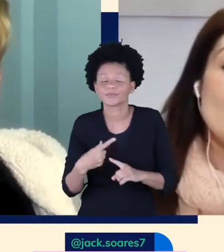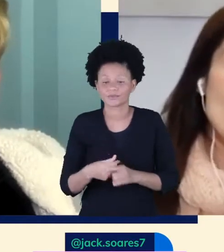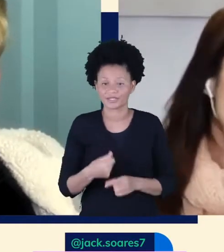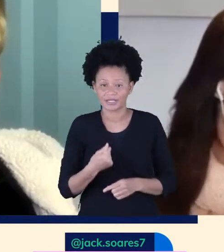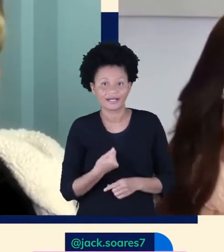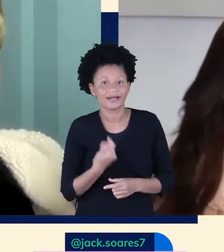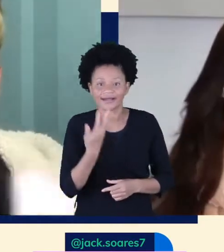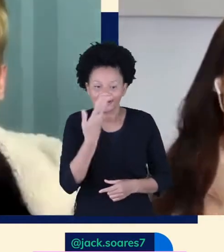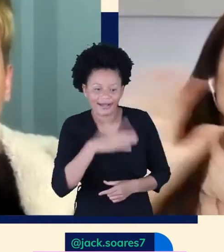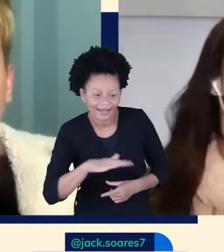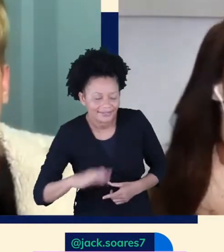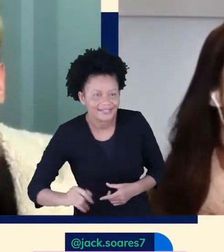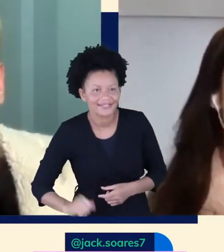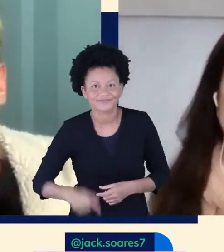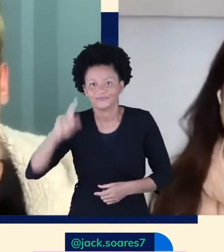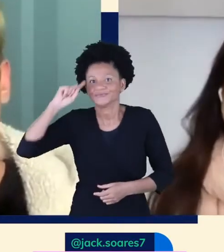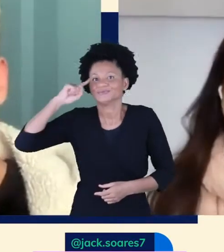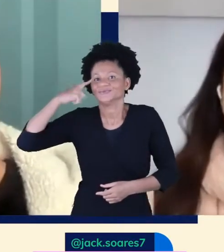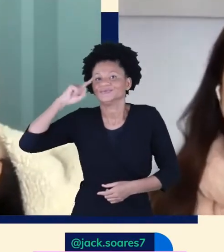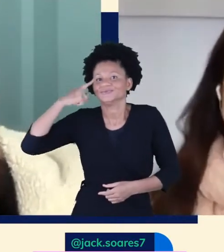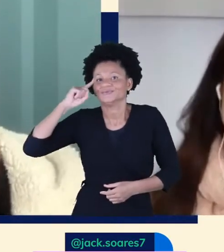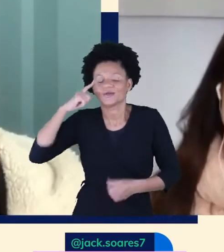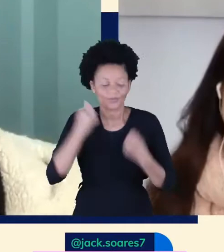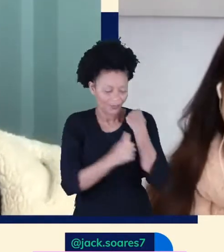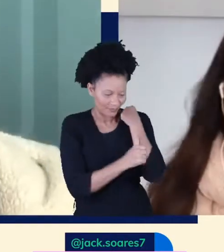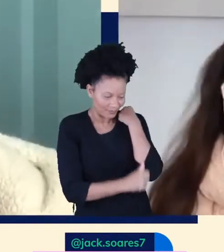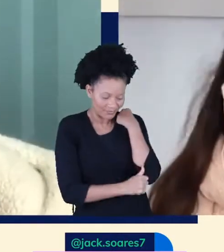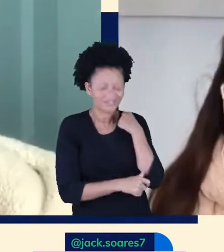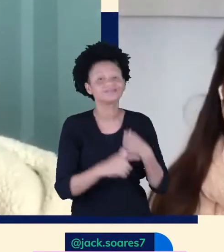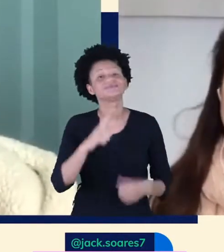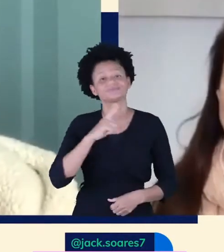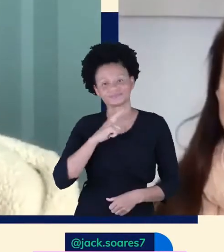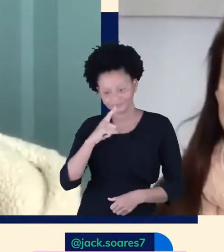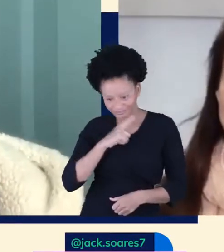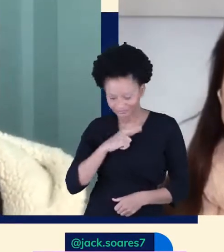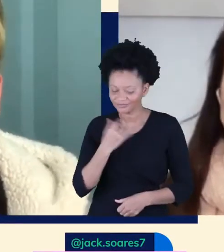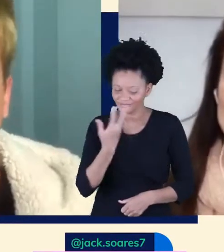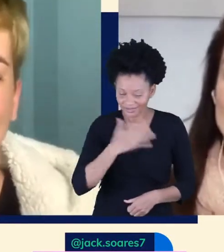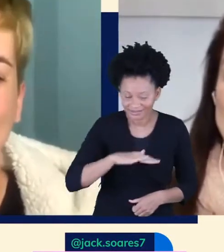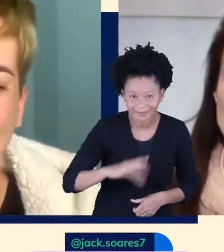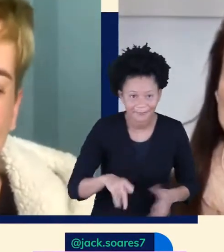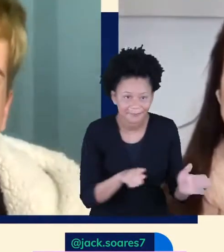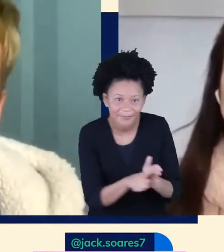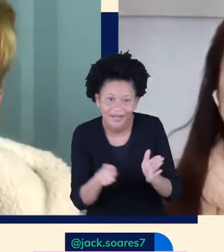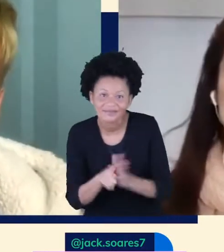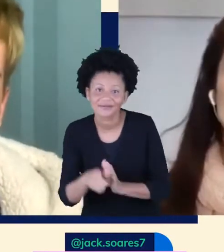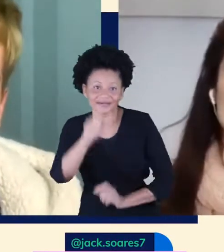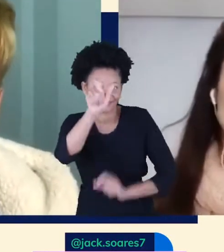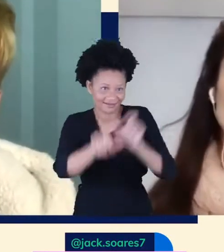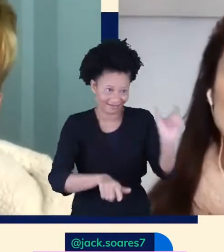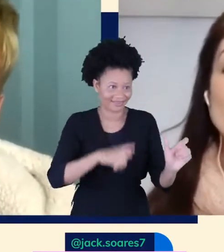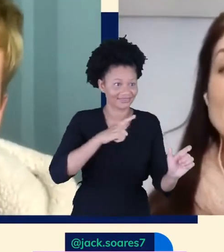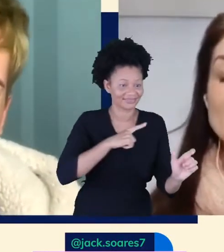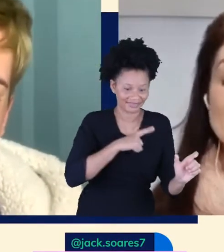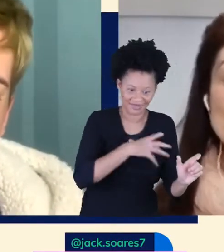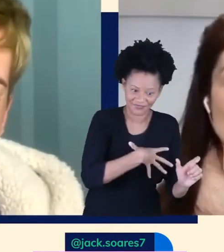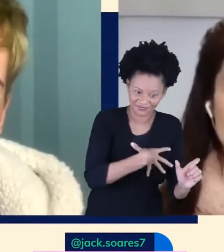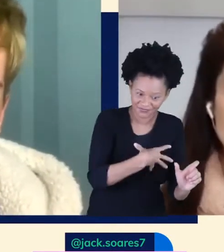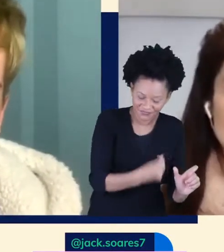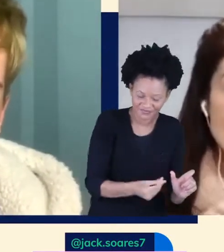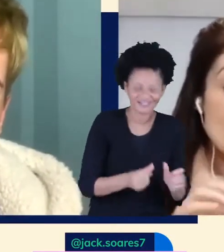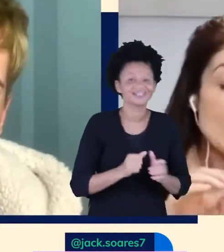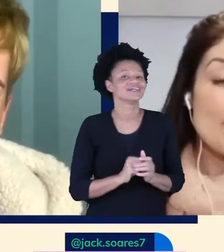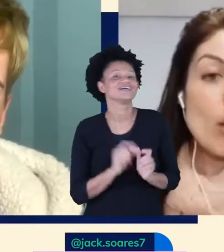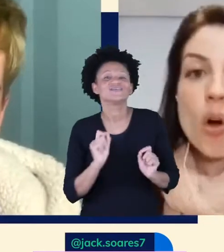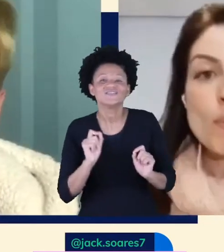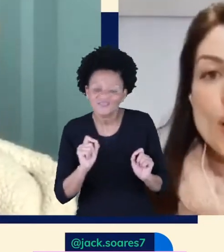essa fixação com o cocô? Tem muita criança, se a gente perguntar aí, quem não tem filhos ou quem tem filho muito pequenininho ainda não está nessa